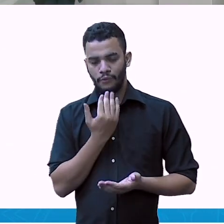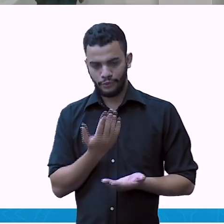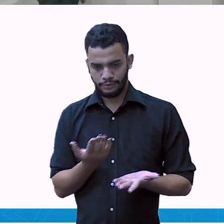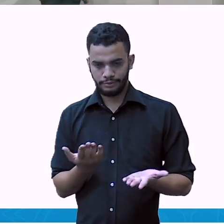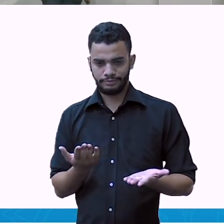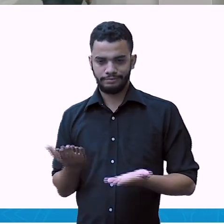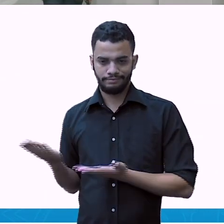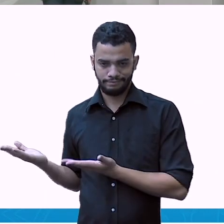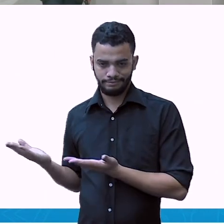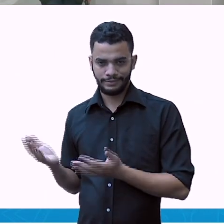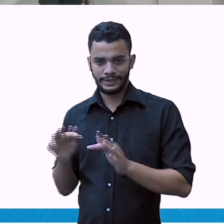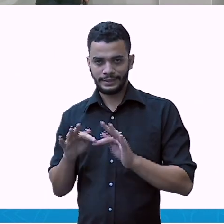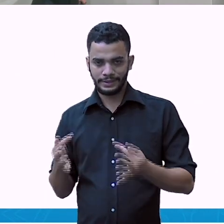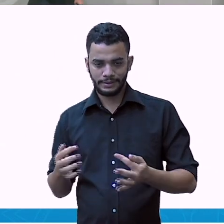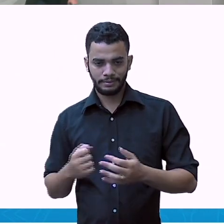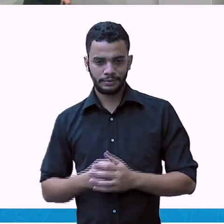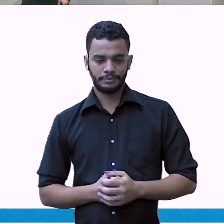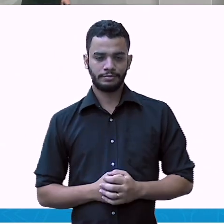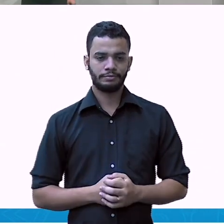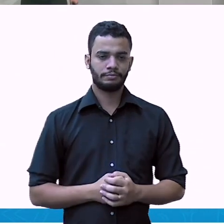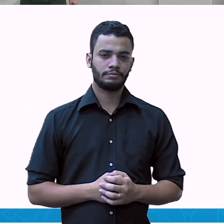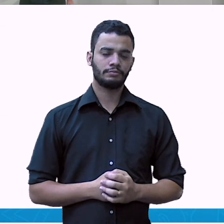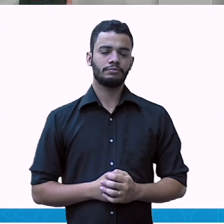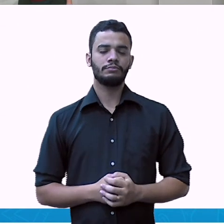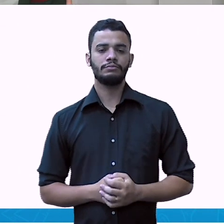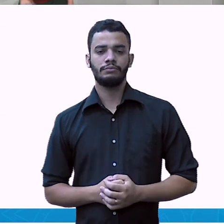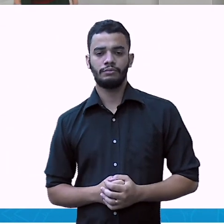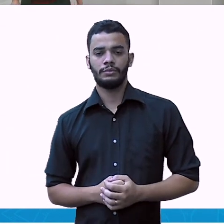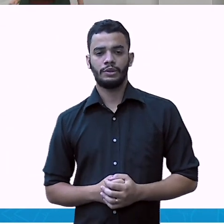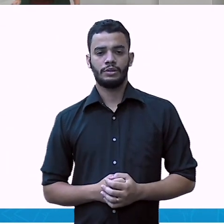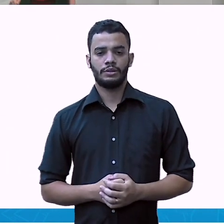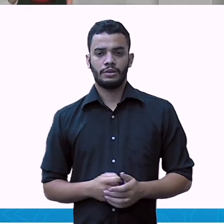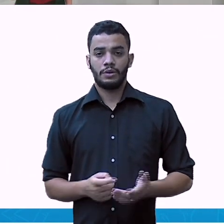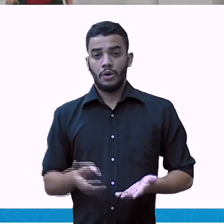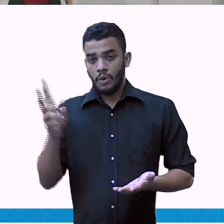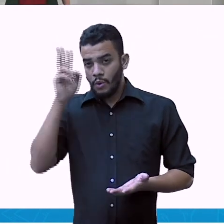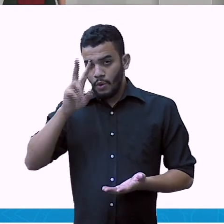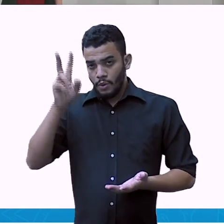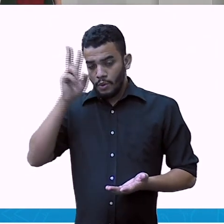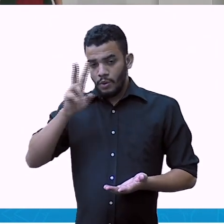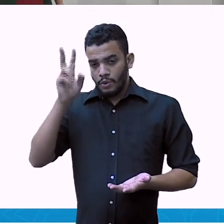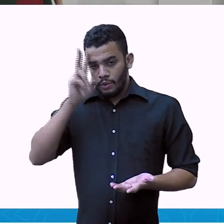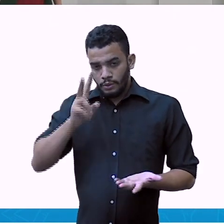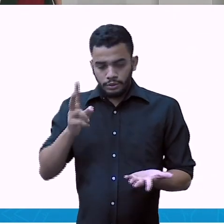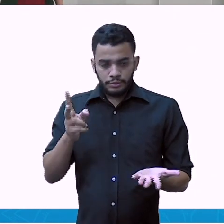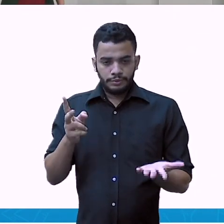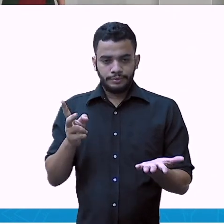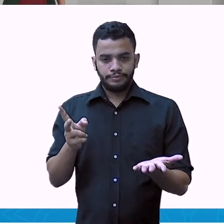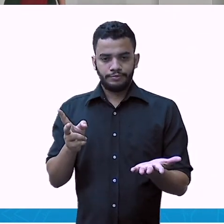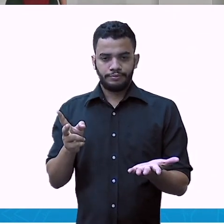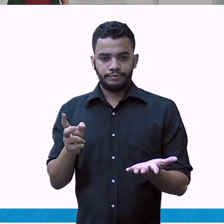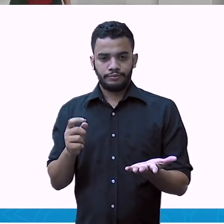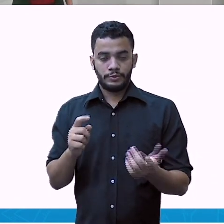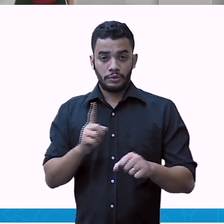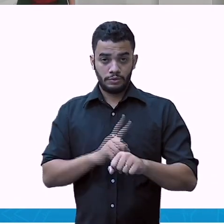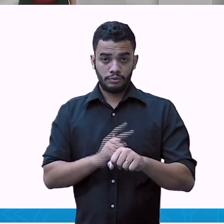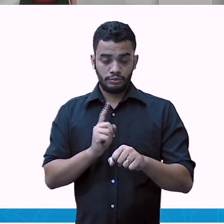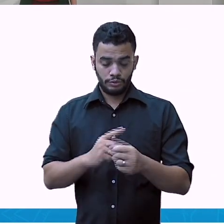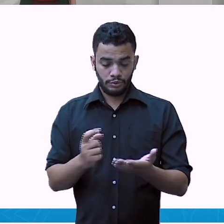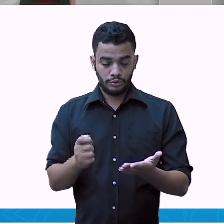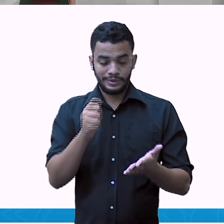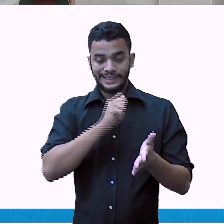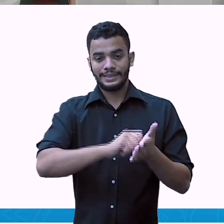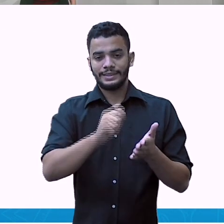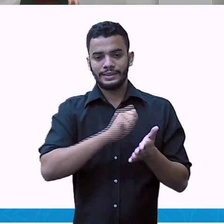5 décimos. Relembrando, números que escrevemos usando a vírgula